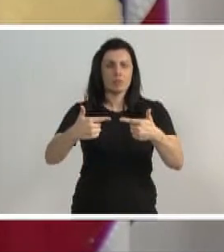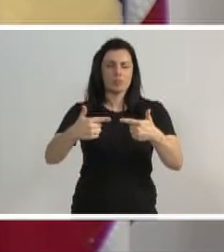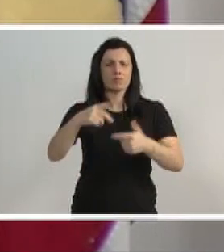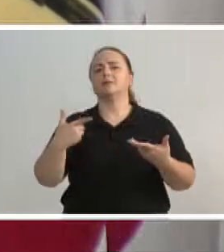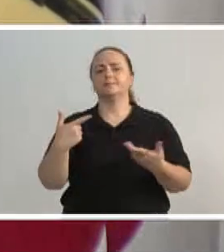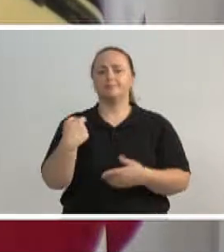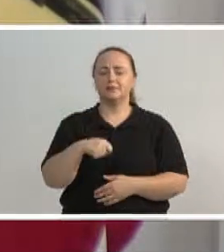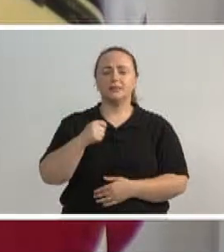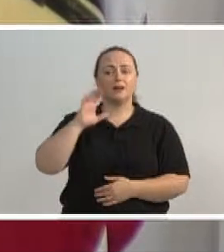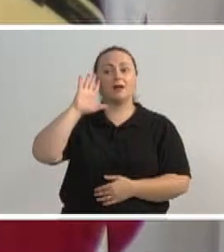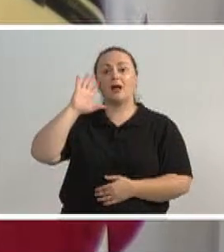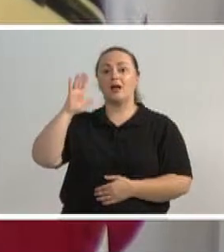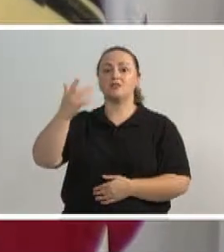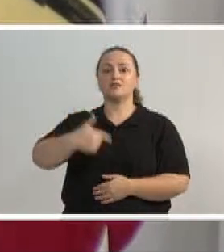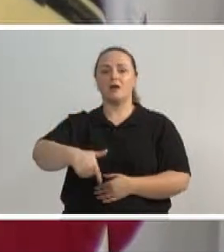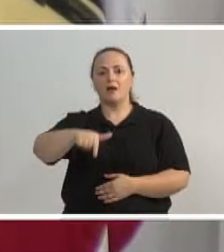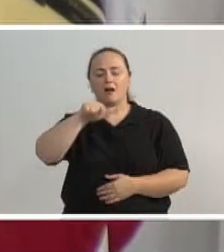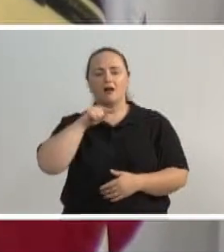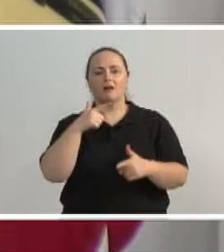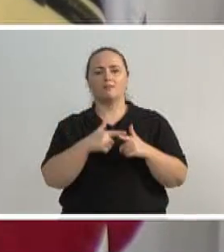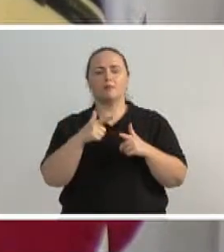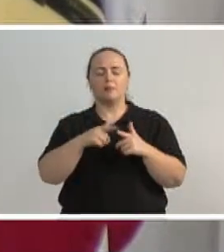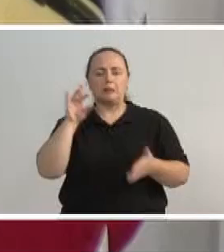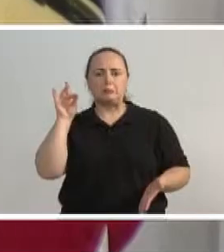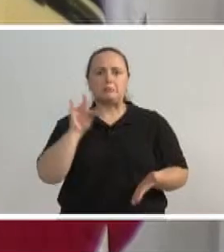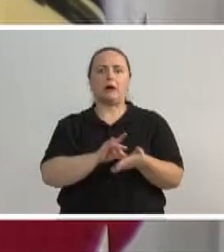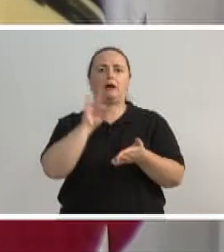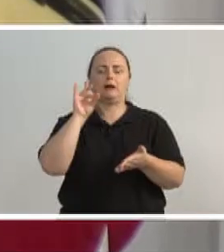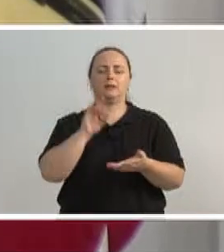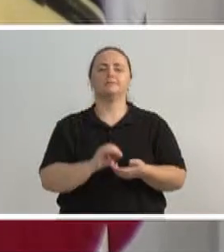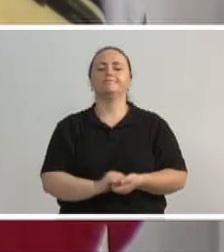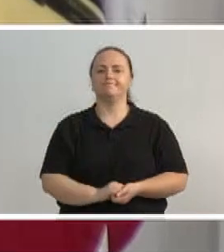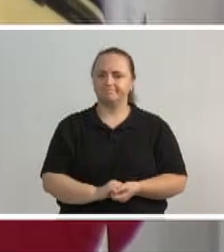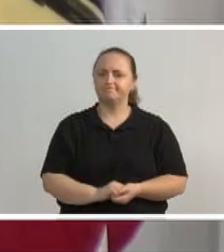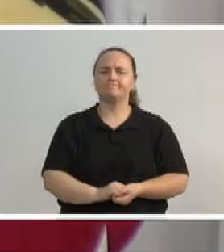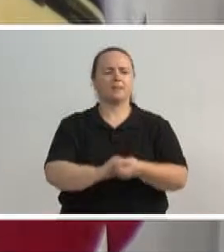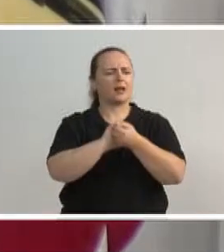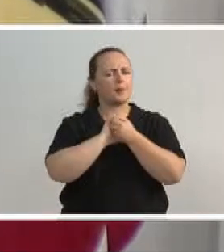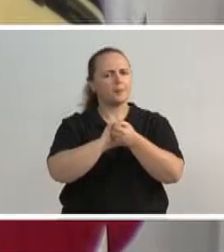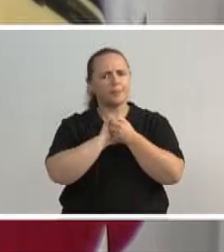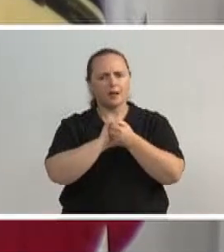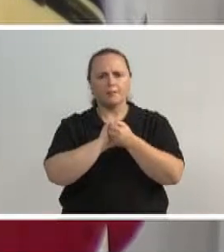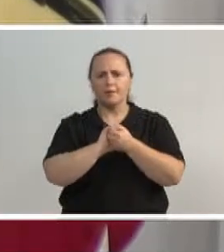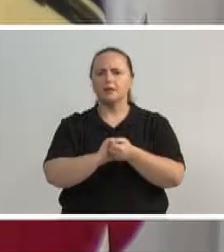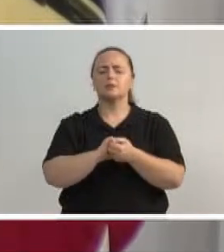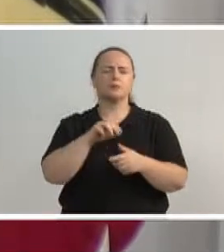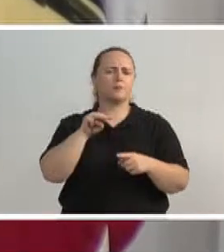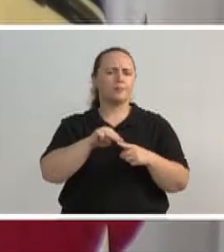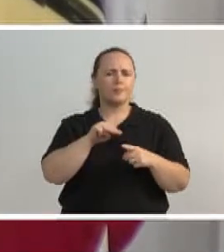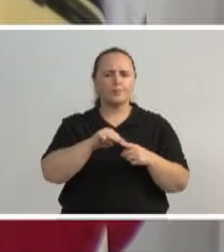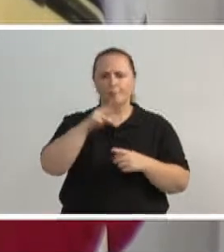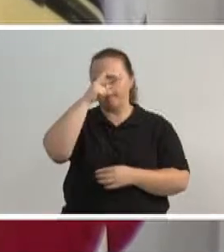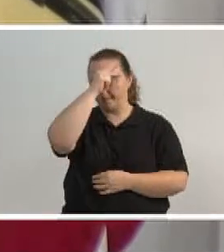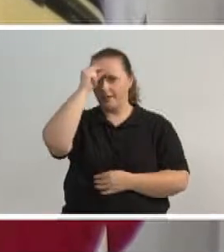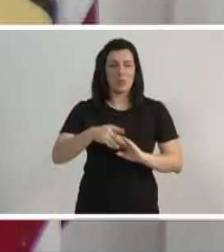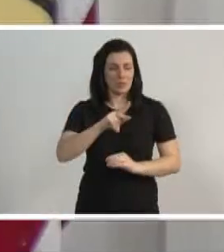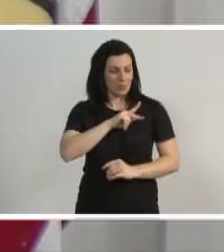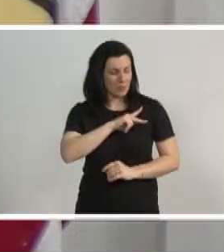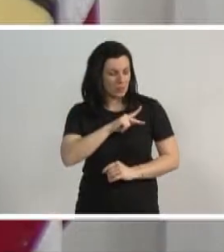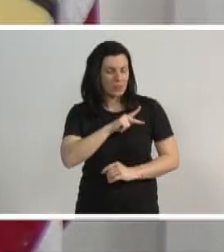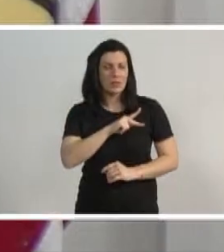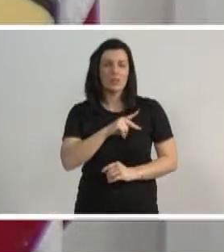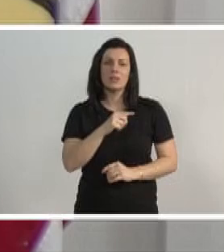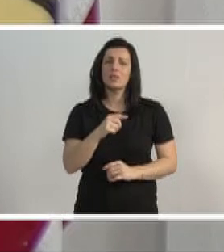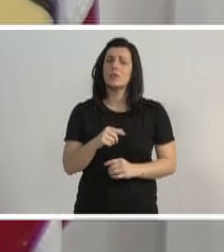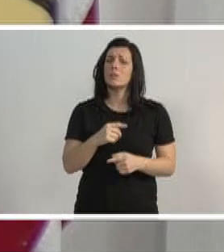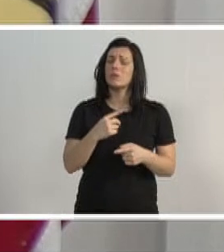federais. Já Zeca Bombeiro destacou a implantação de faixa de pedestres elevadas na região norte. E o